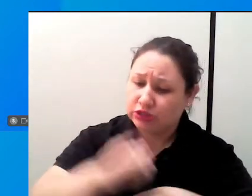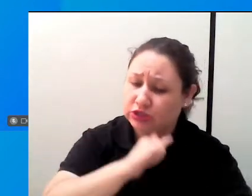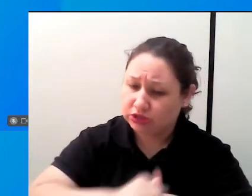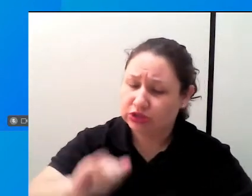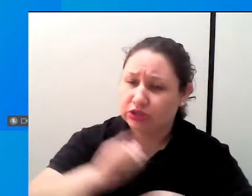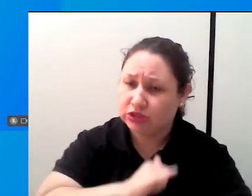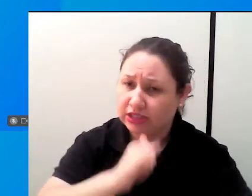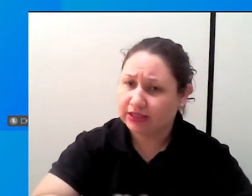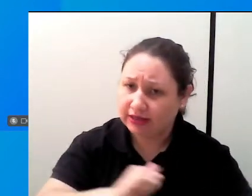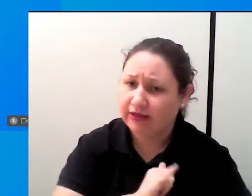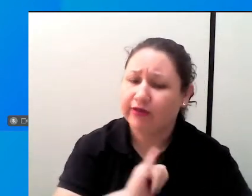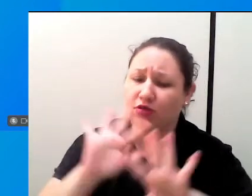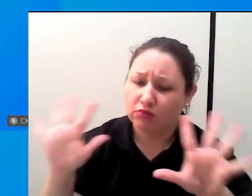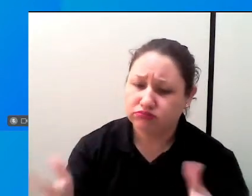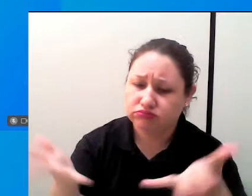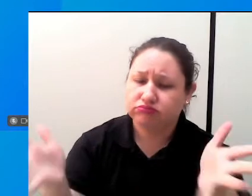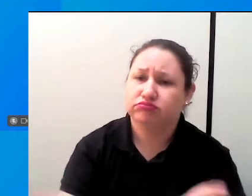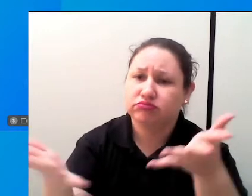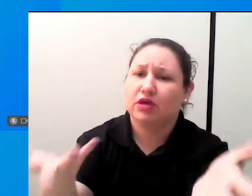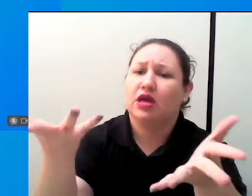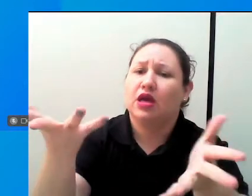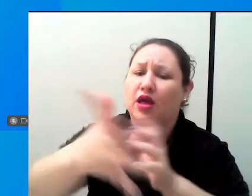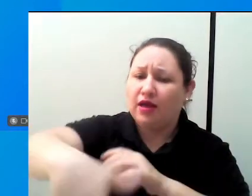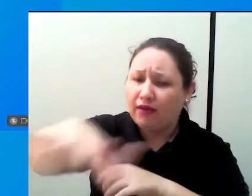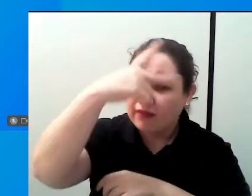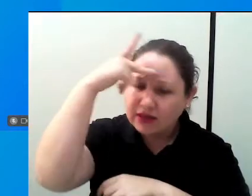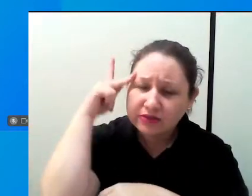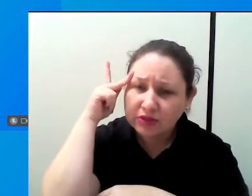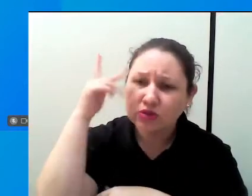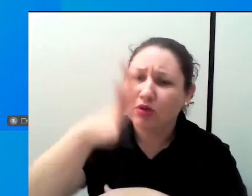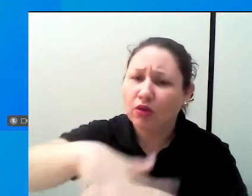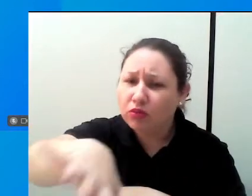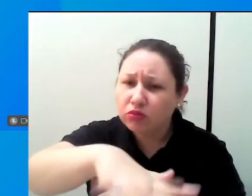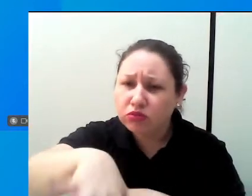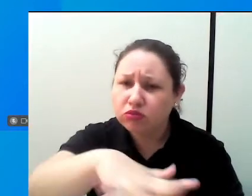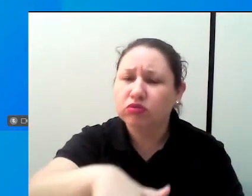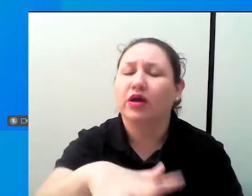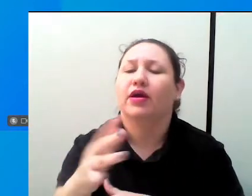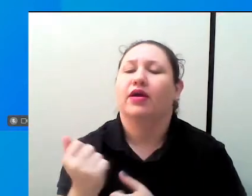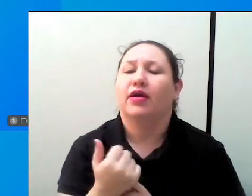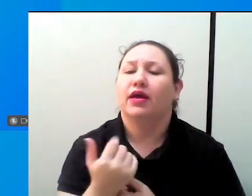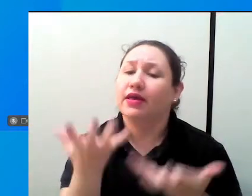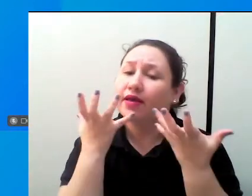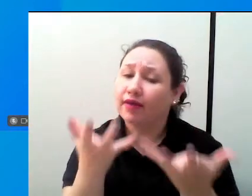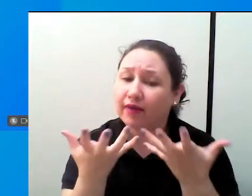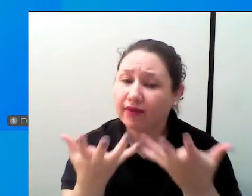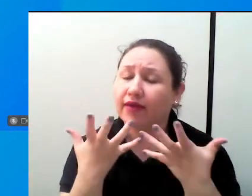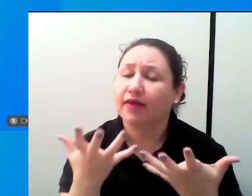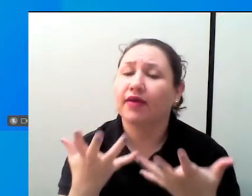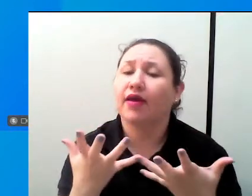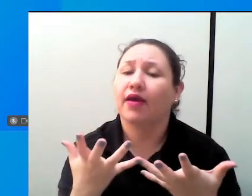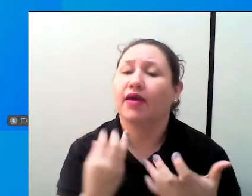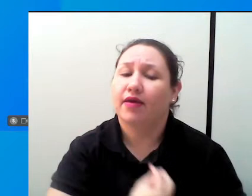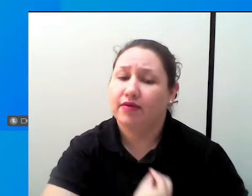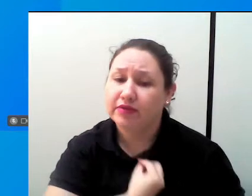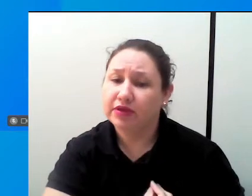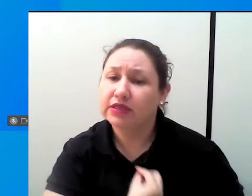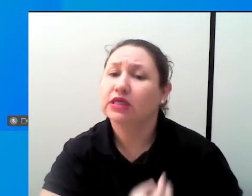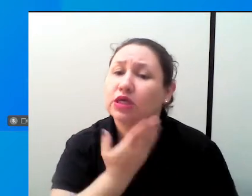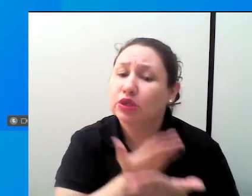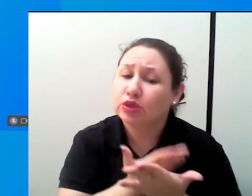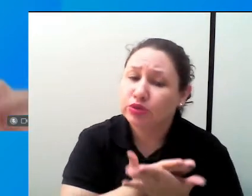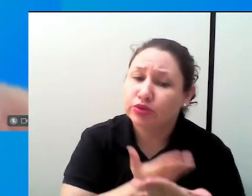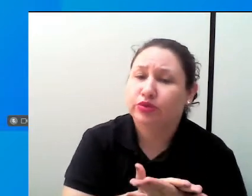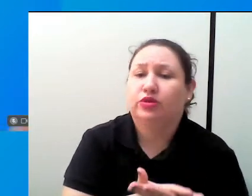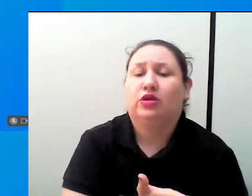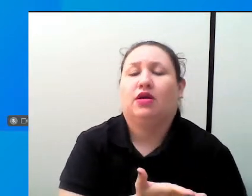comunidades externas, as instituições de ensino que estejam vinculadas à formação do estudante.